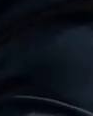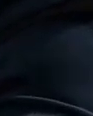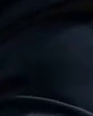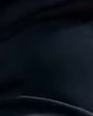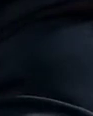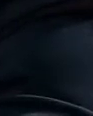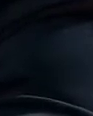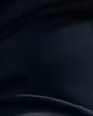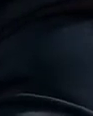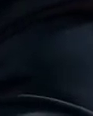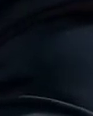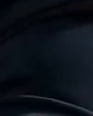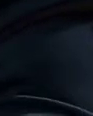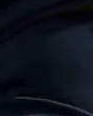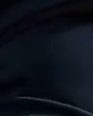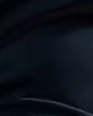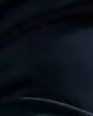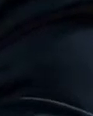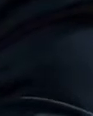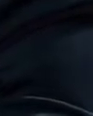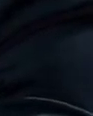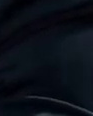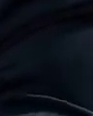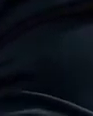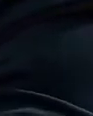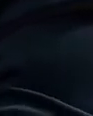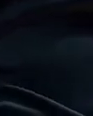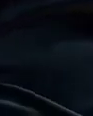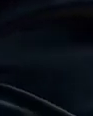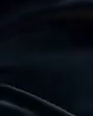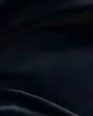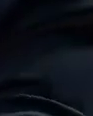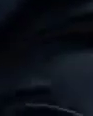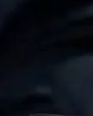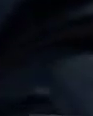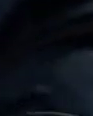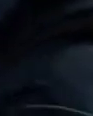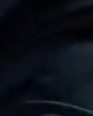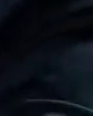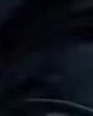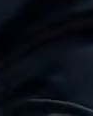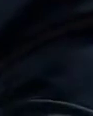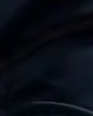pelo tema e parabéns a toda a classe. Obrigado, obrigado pela parte,